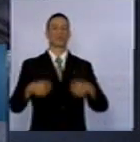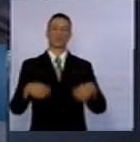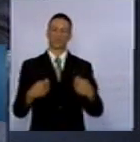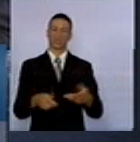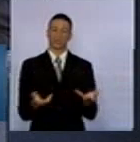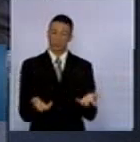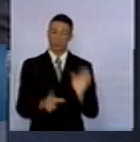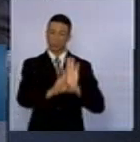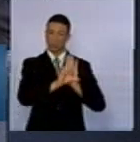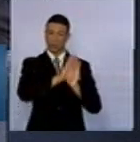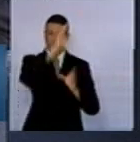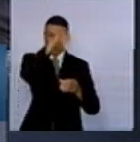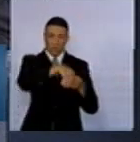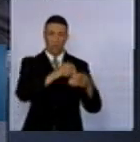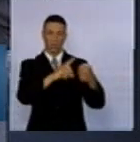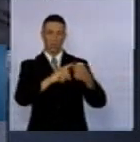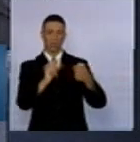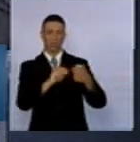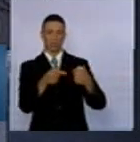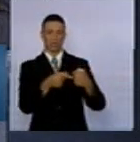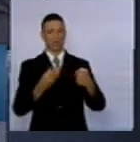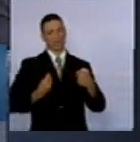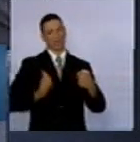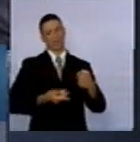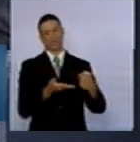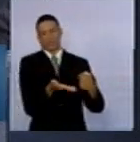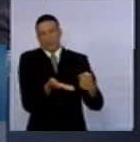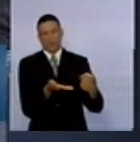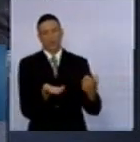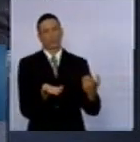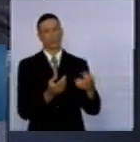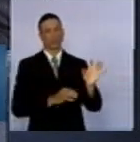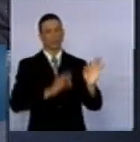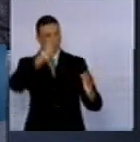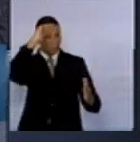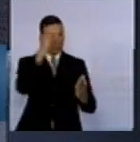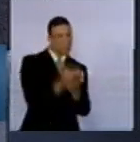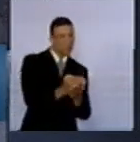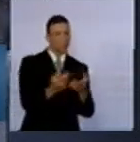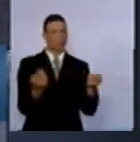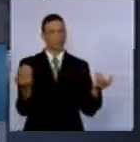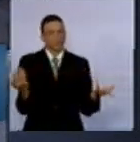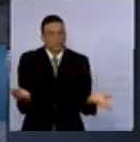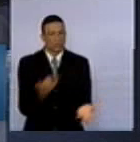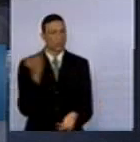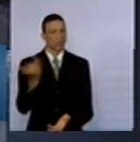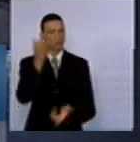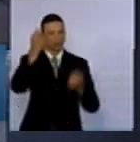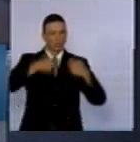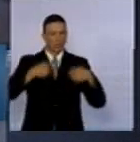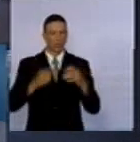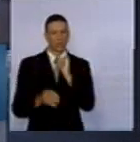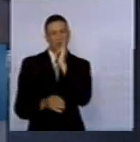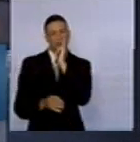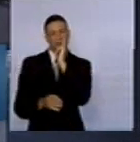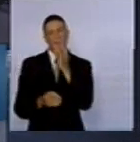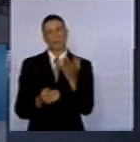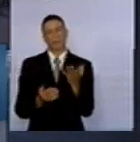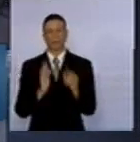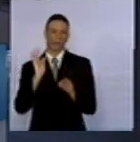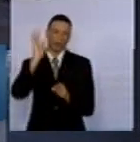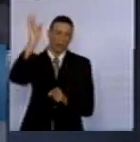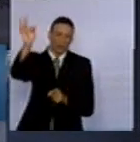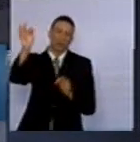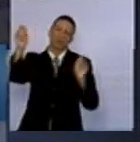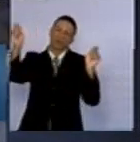faz essa possibilidade da interferência na internet e aí a regulação e a regulamentação vai realmente poder talvez no